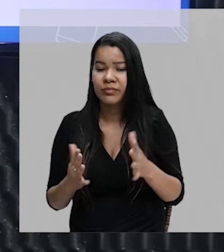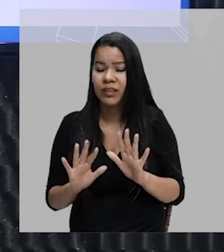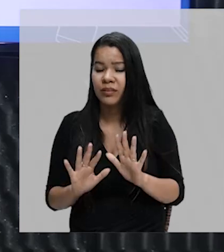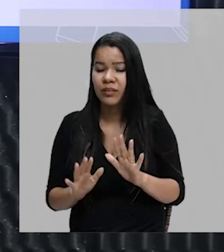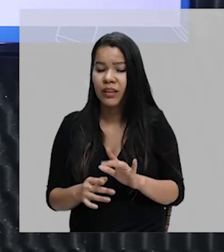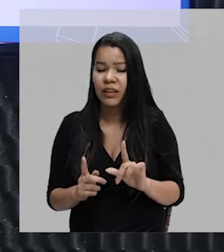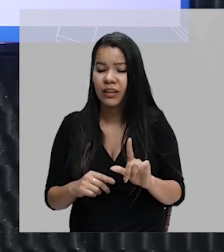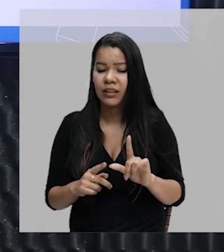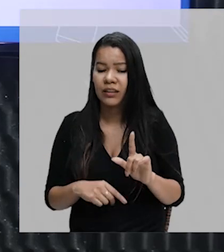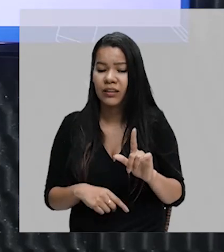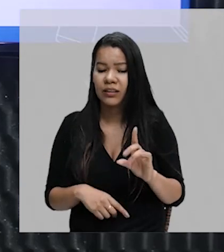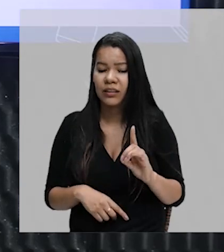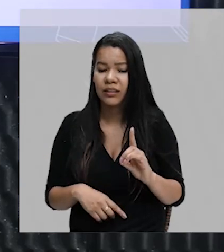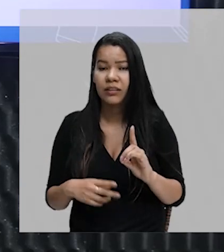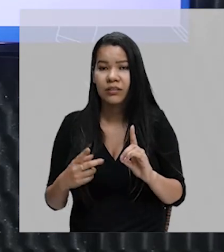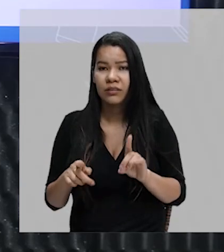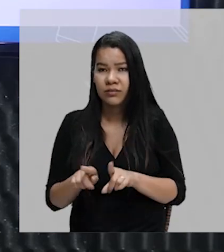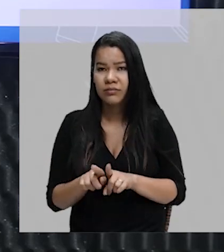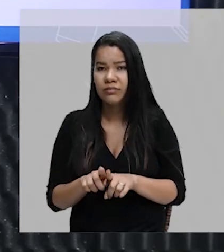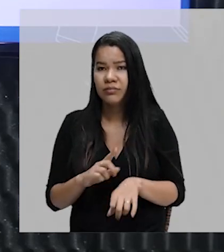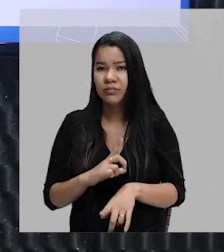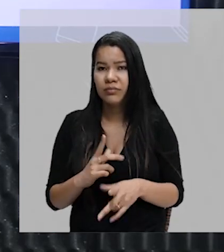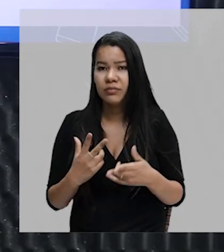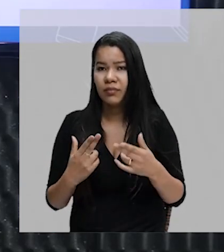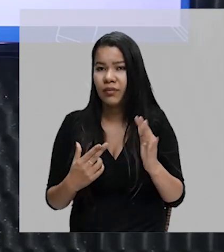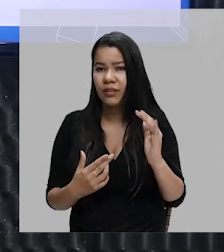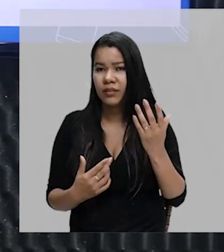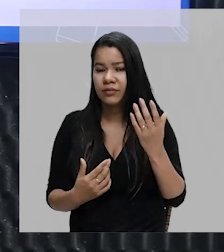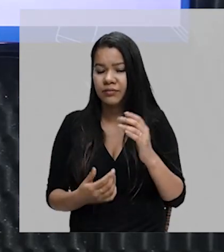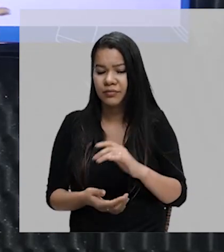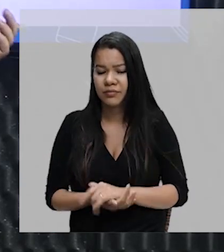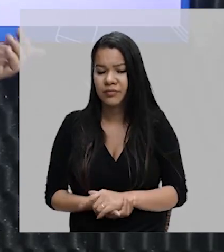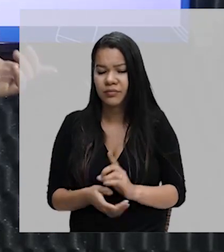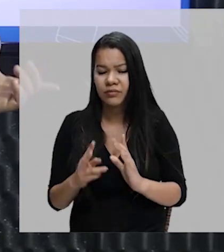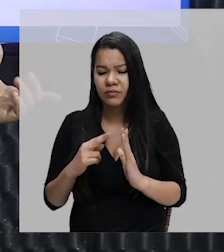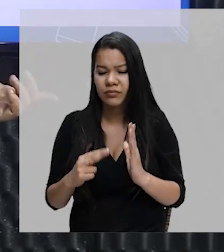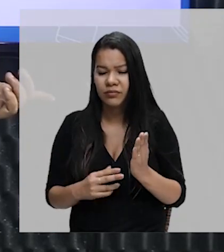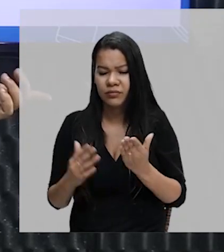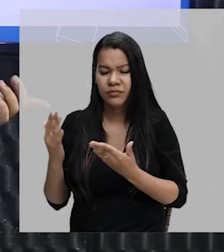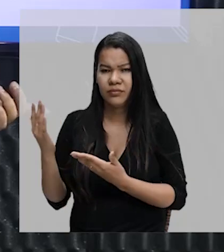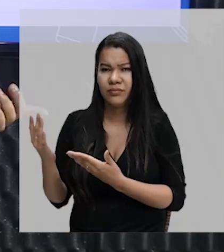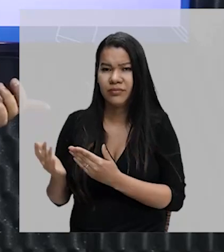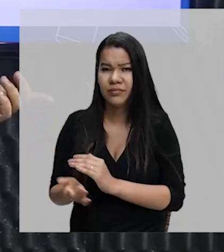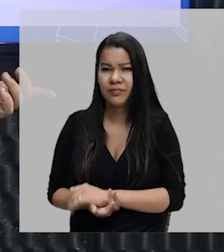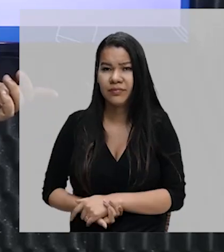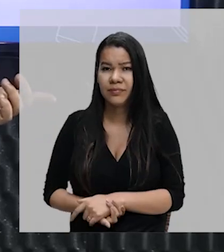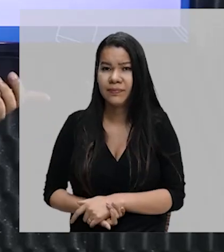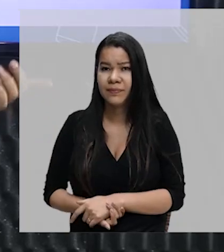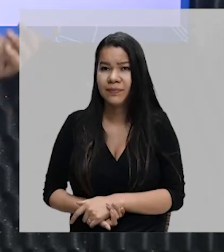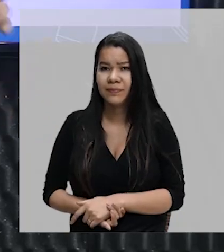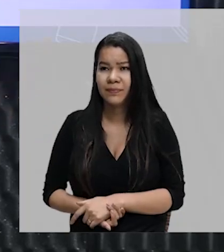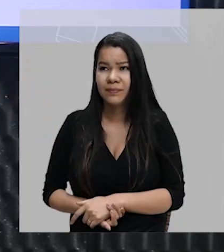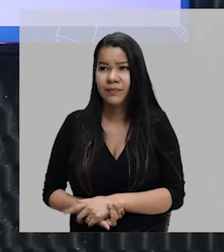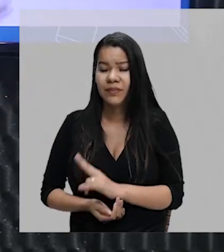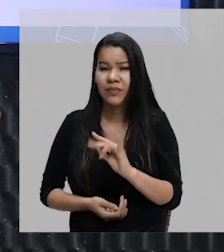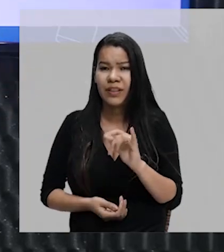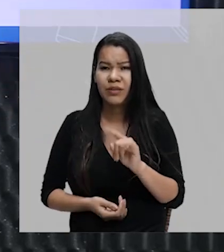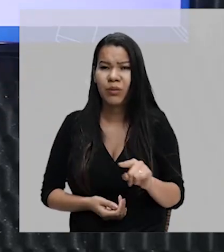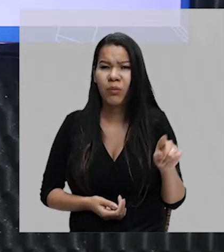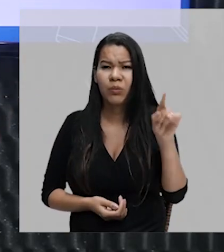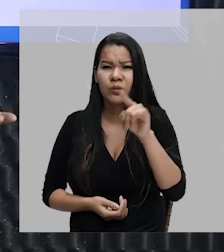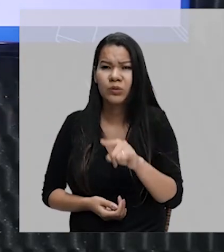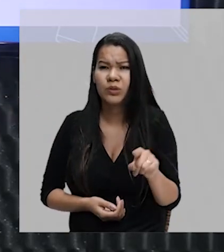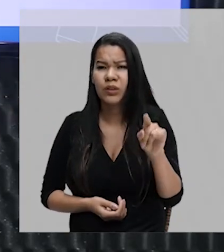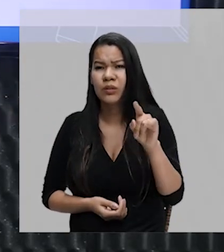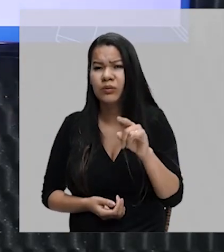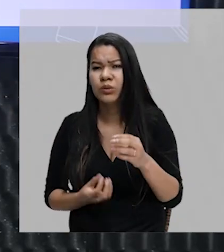também. A letra D nós temos a mesma coisa, a mesma situação. Faz-se circular uma corrente elétrica na bobina. Vai circular uma corrente elétrica